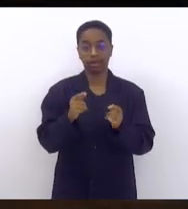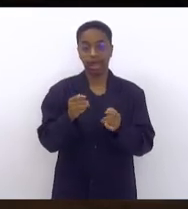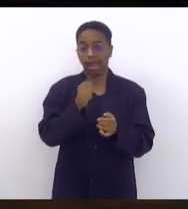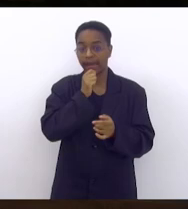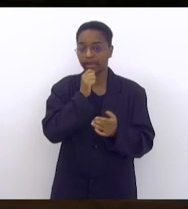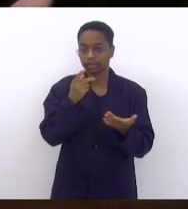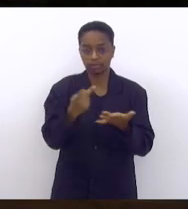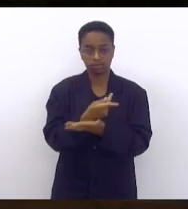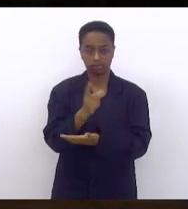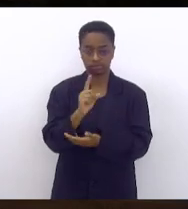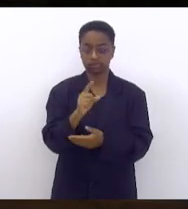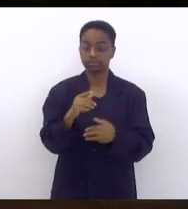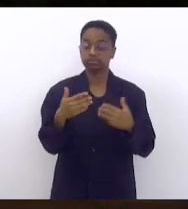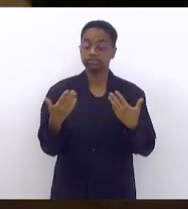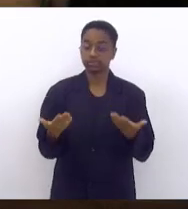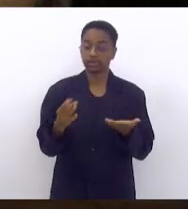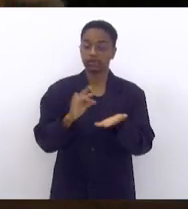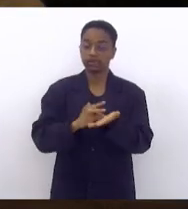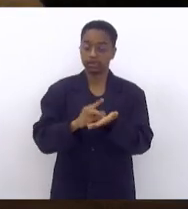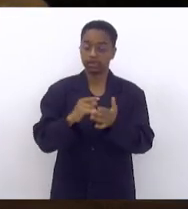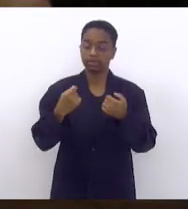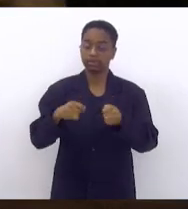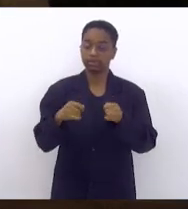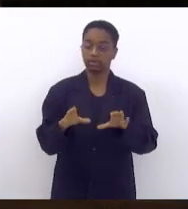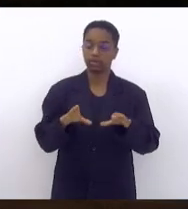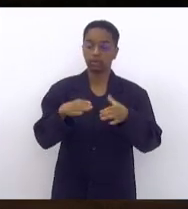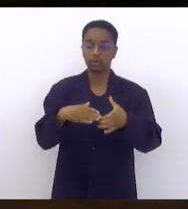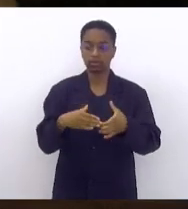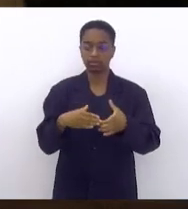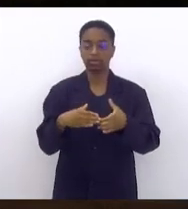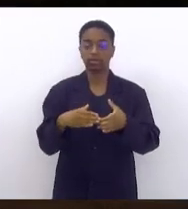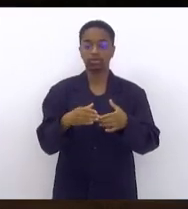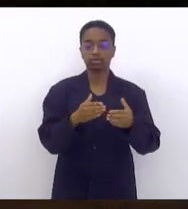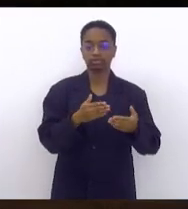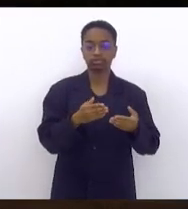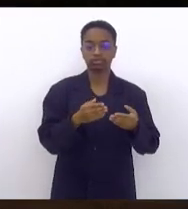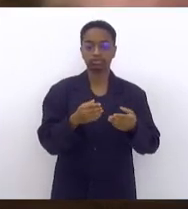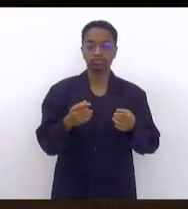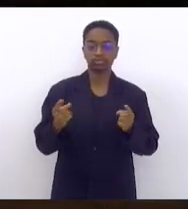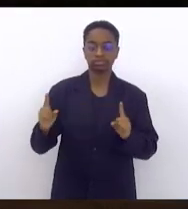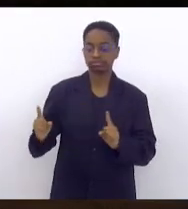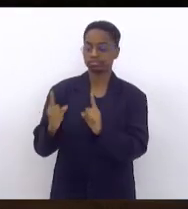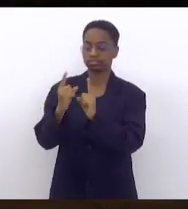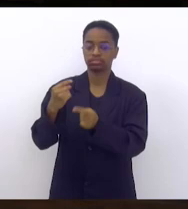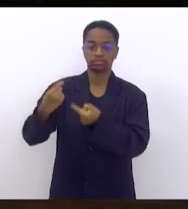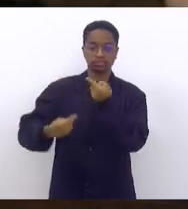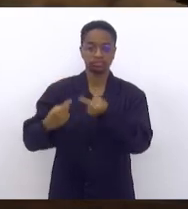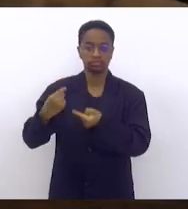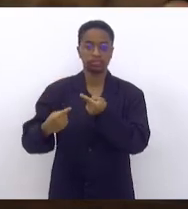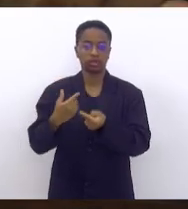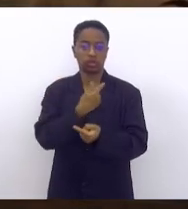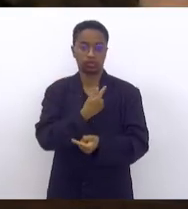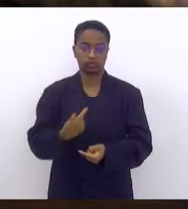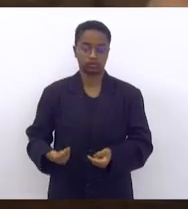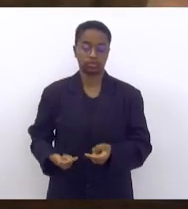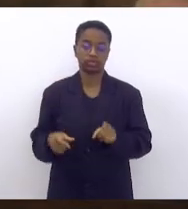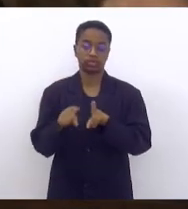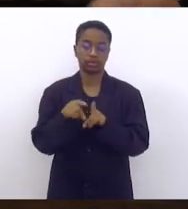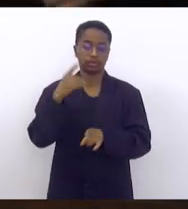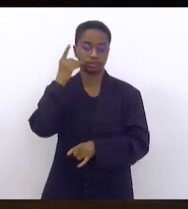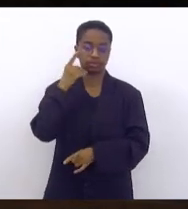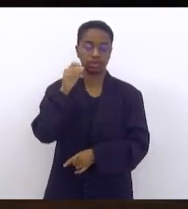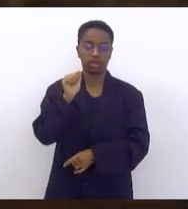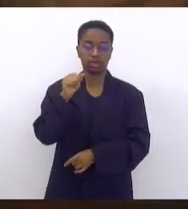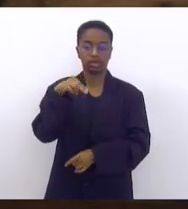Então, acho que, de fato, ter uma comissão que vá ao governador dialogar com ele e ter a presença do deputado André Correia, que, de fato,